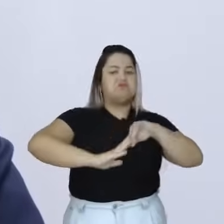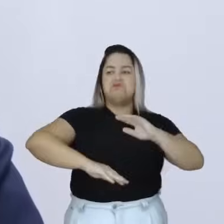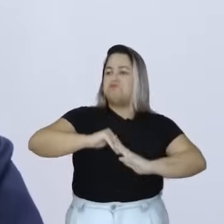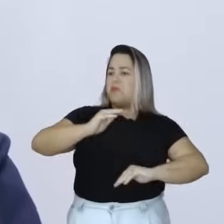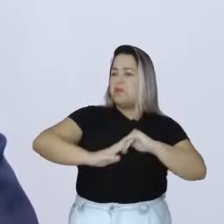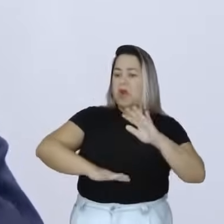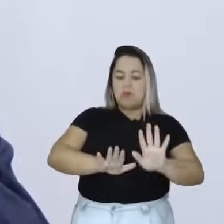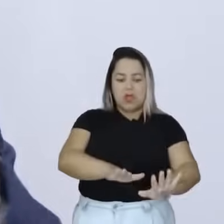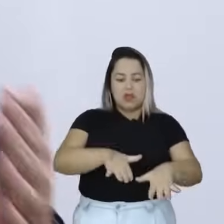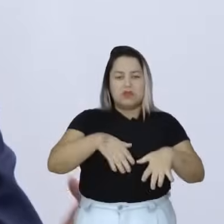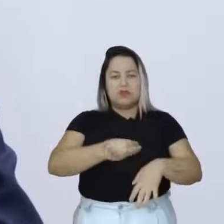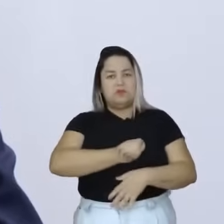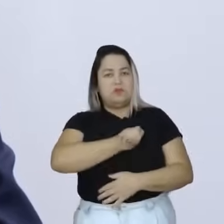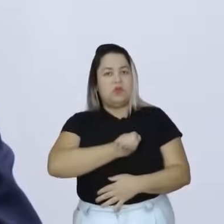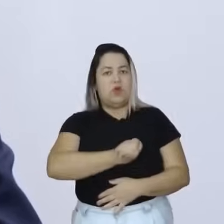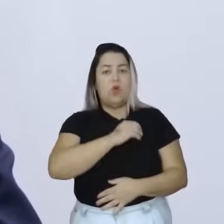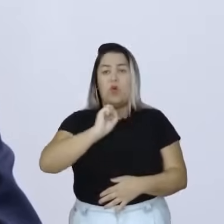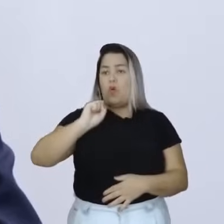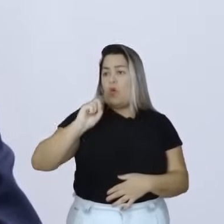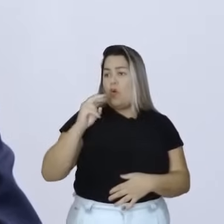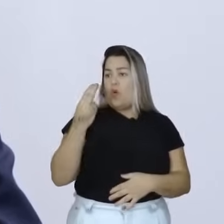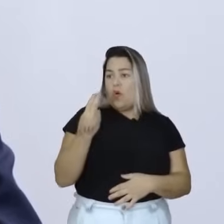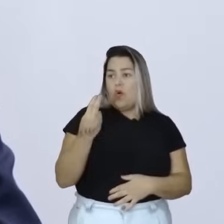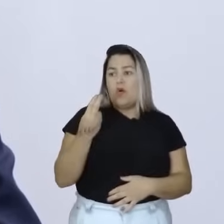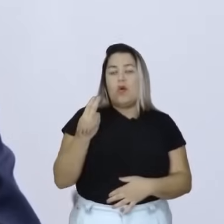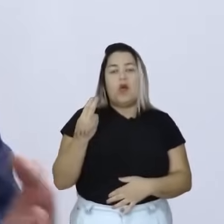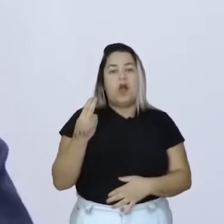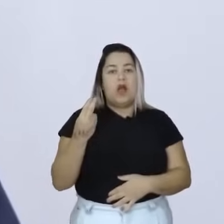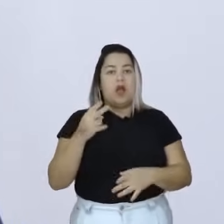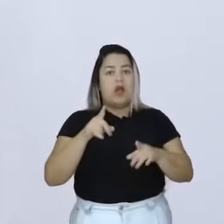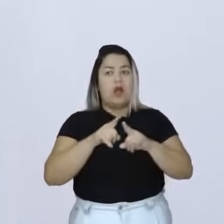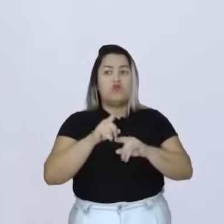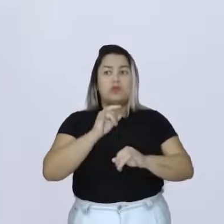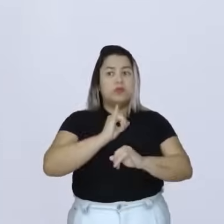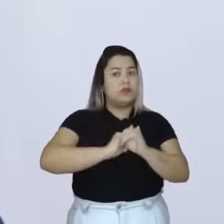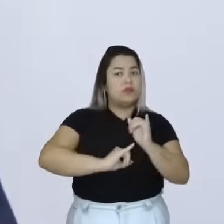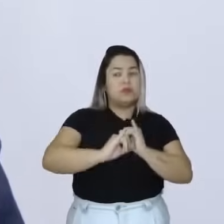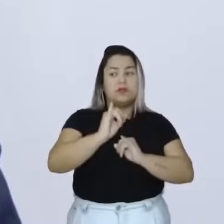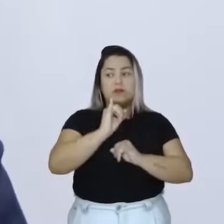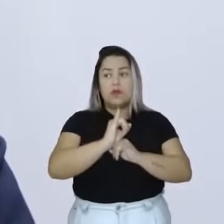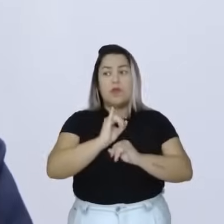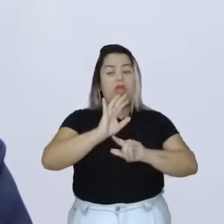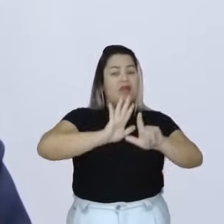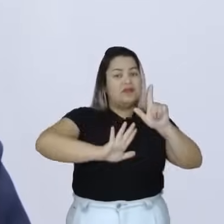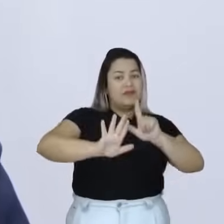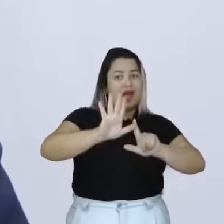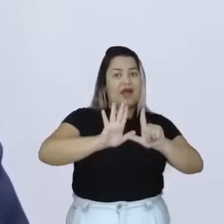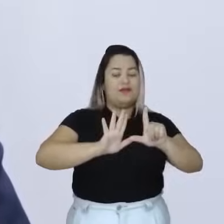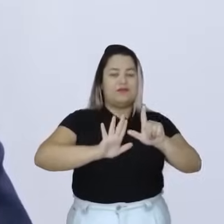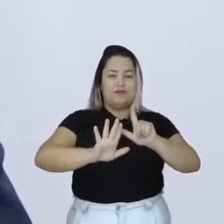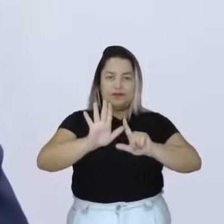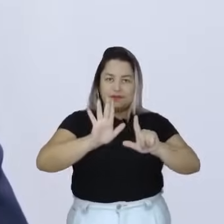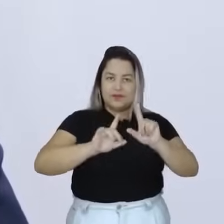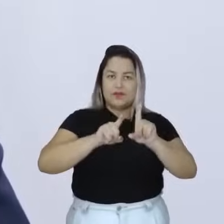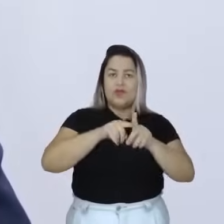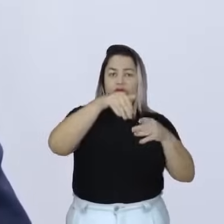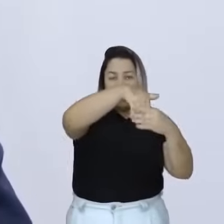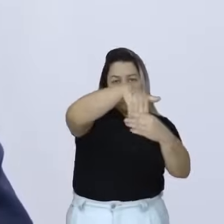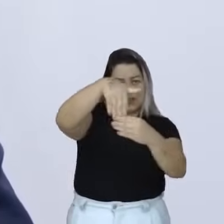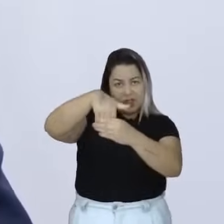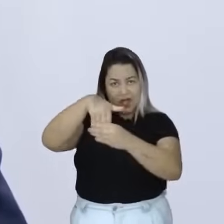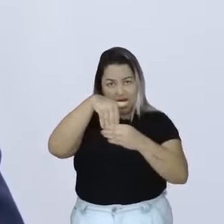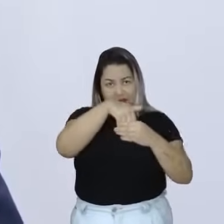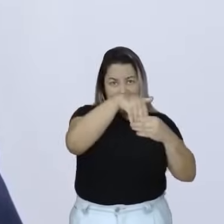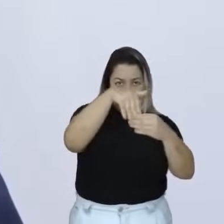plenárias presenciais, seja nas plenárias autogestionadas e na plataforma digital, que foram votadas, que